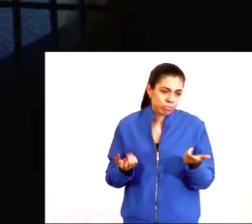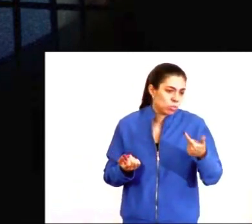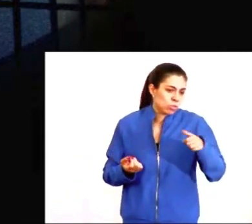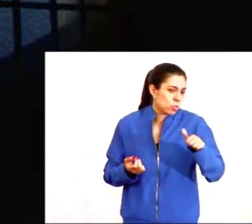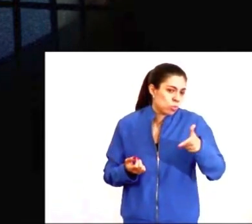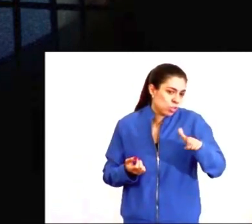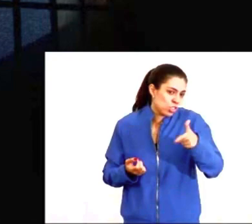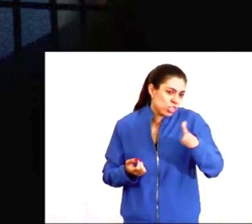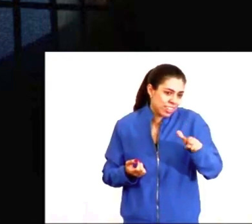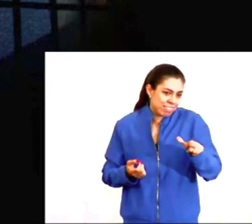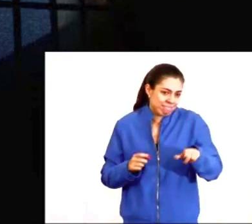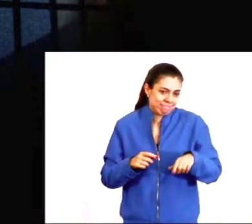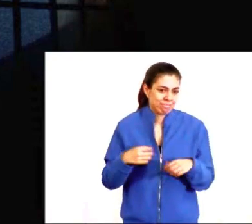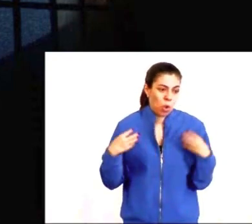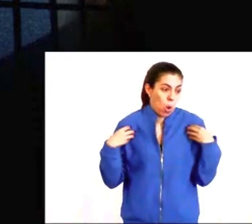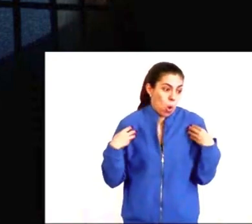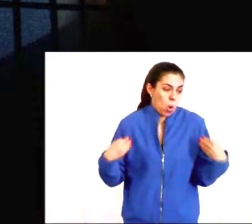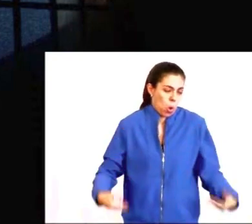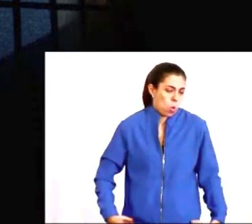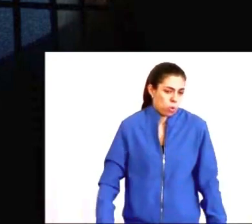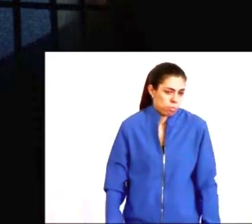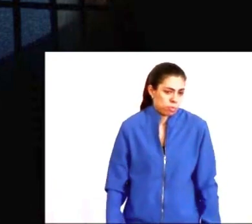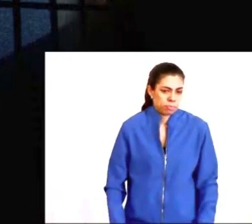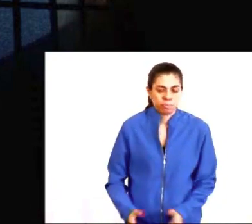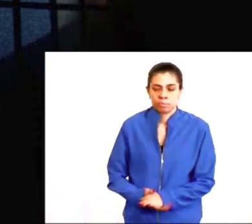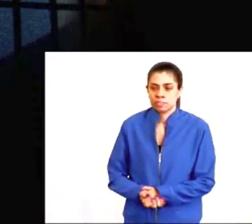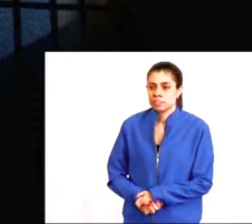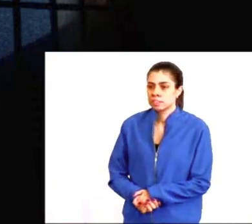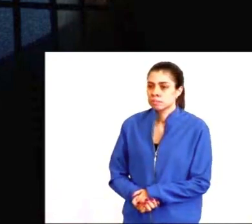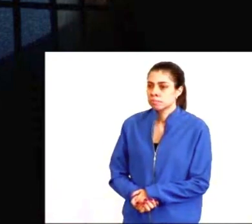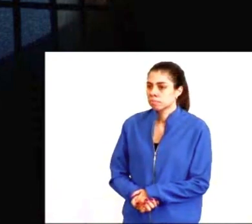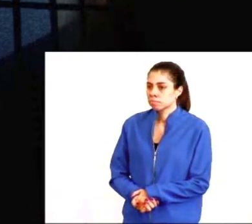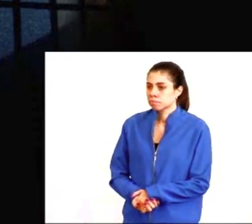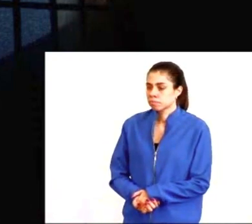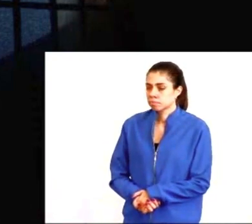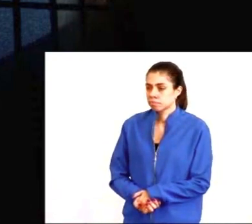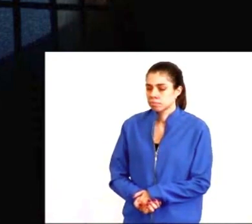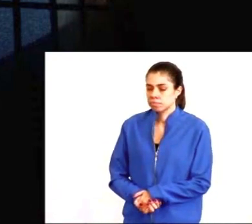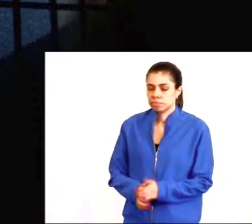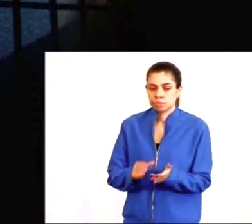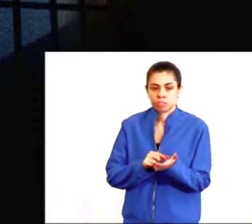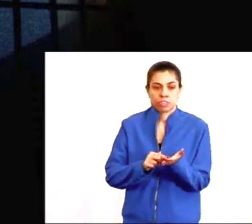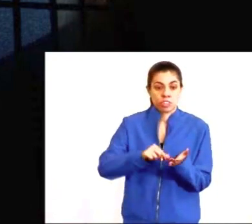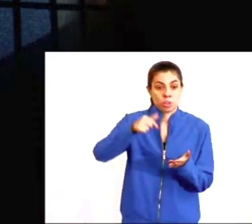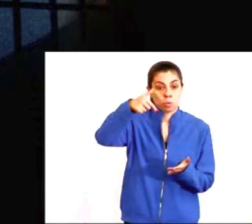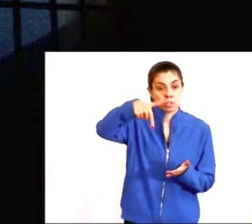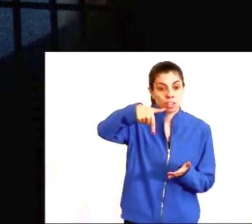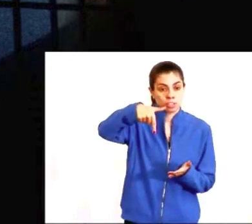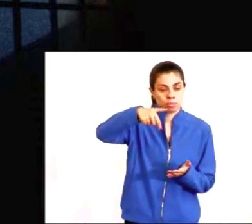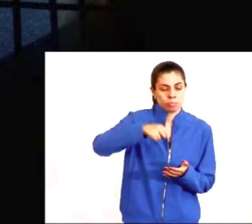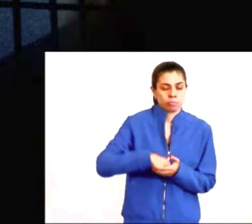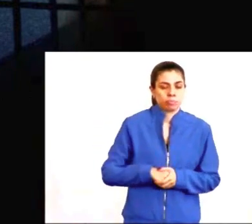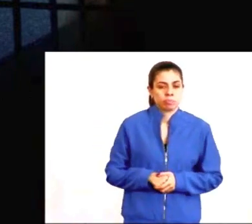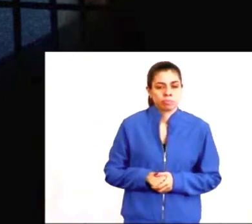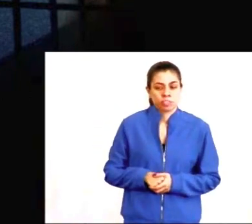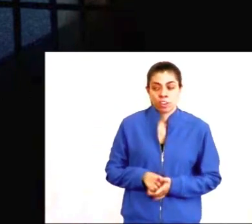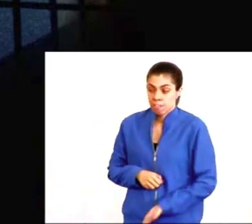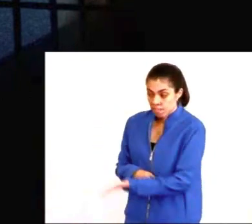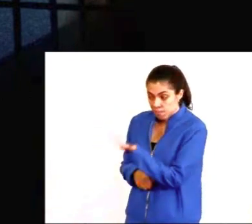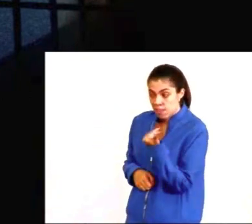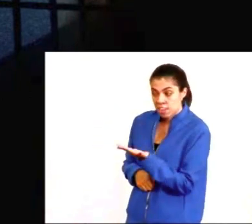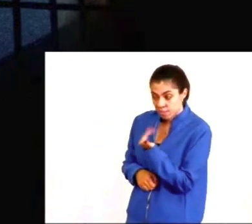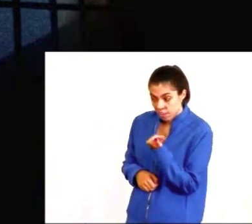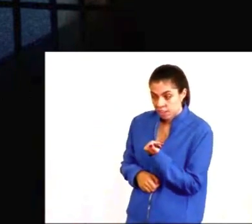não está aqui, vinde ver onde ele jazia. Versículo 7, e depois depressa,